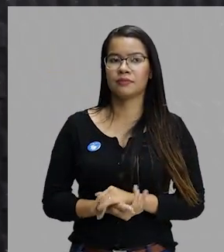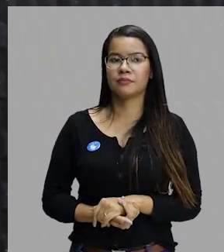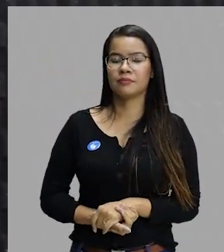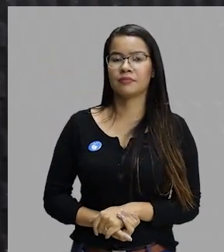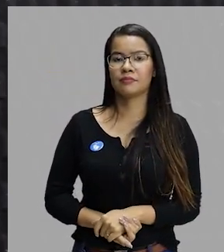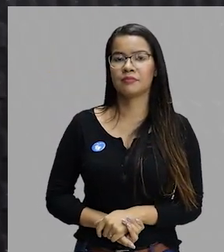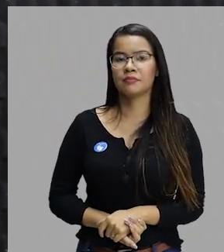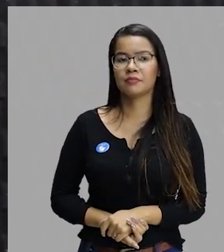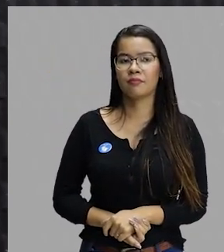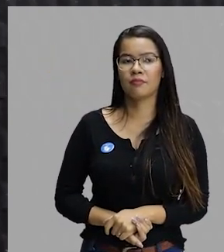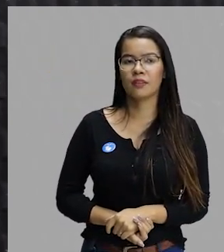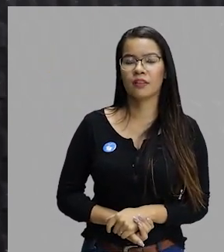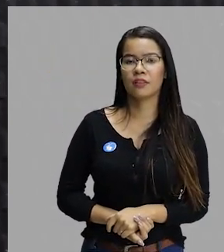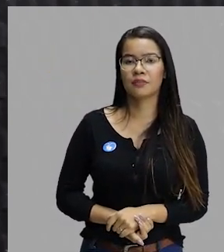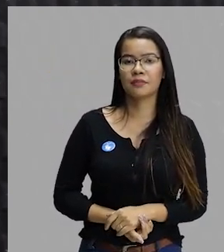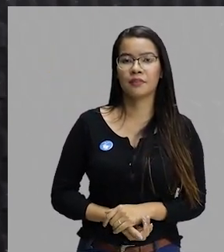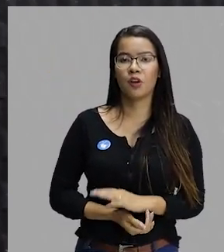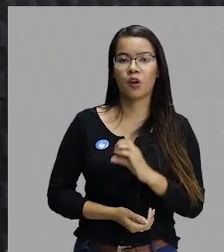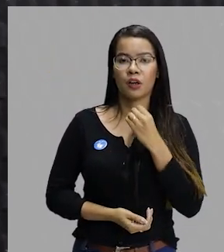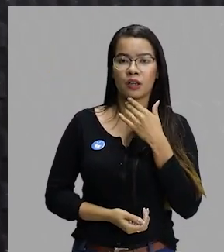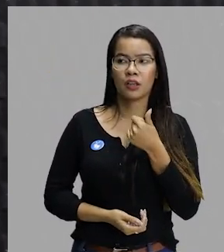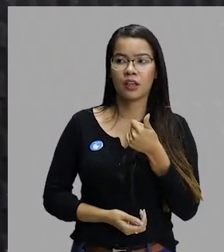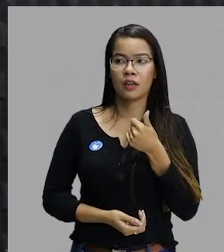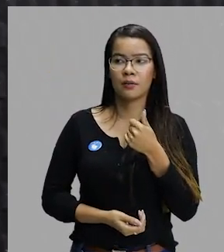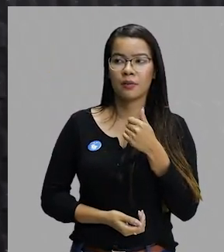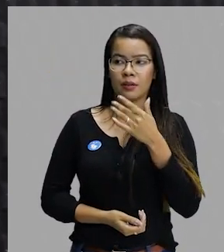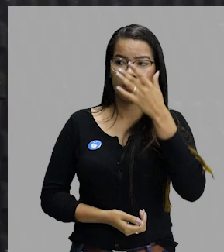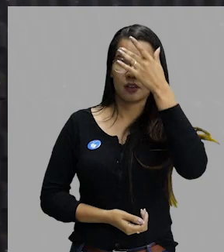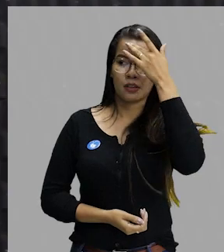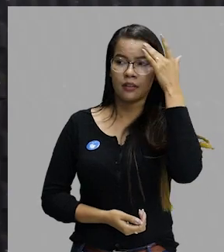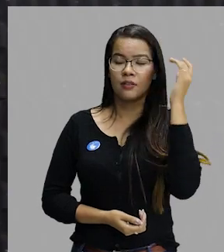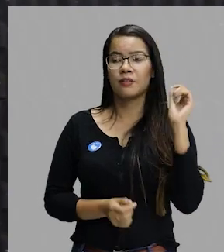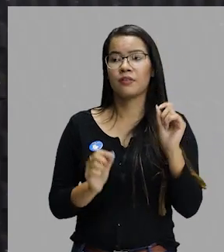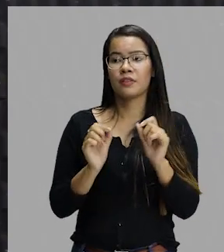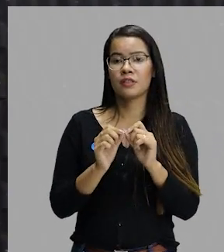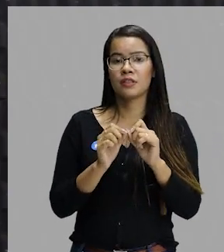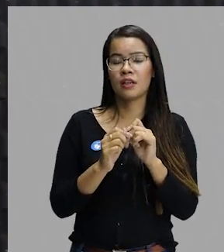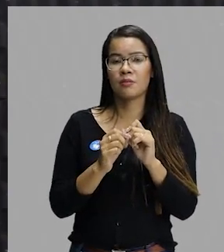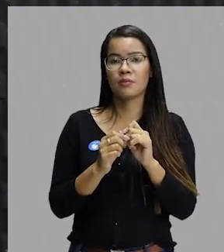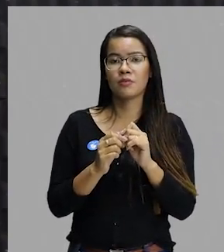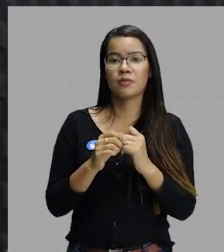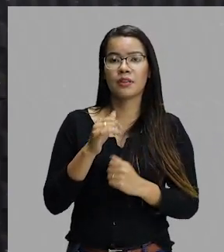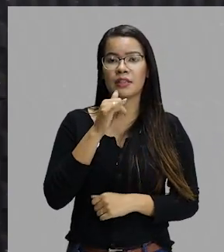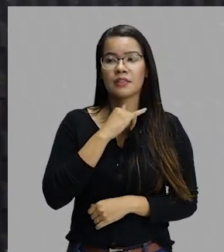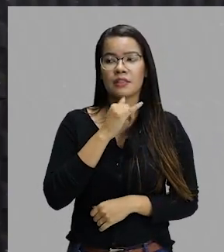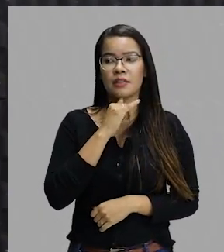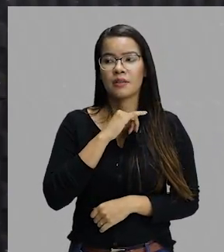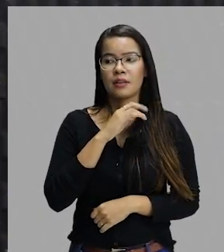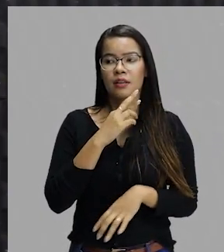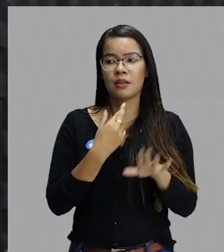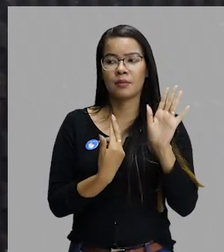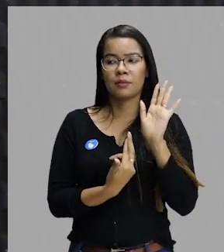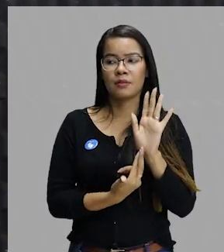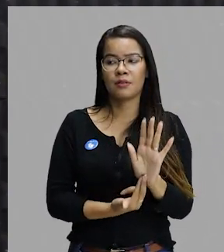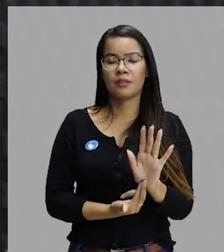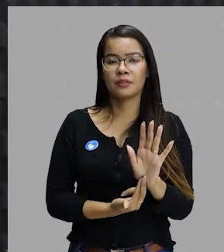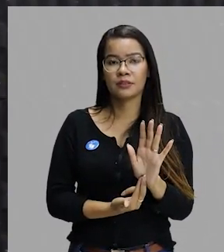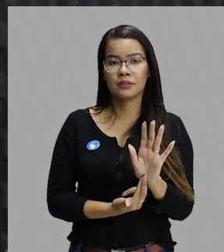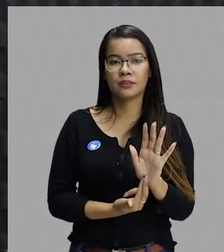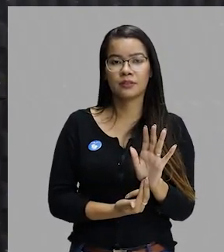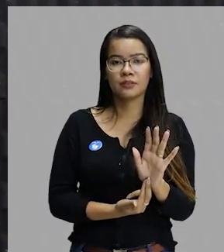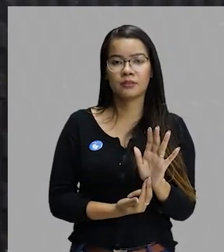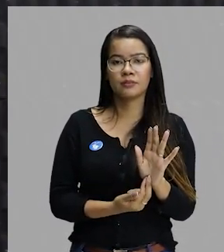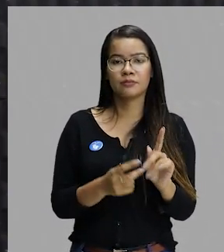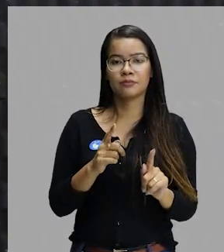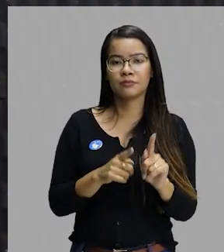certo? Tudo bem, pessoal. Beleza, fizemos esse exemplo, representei o gráfico de uma função, é uma reta aí.